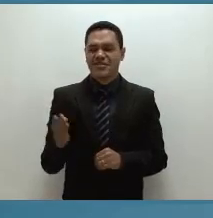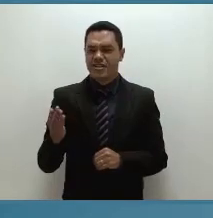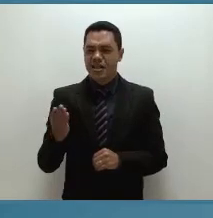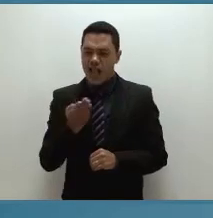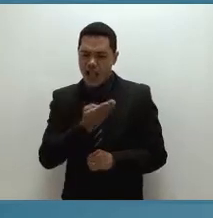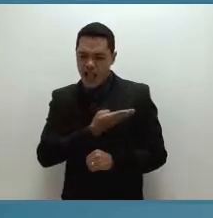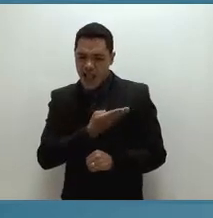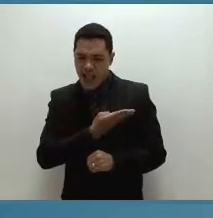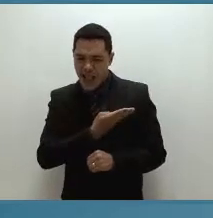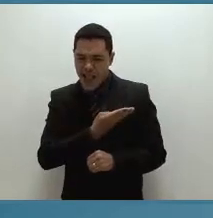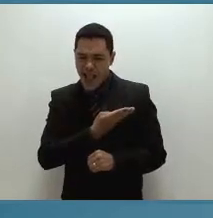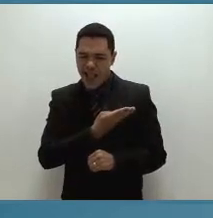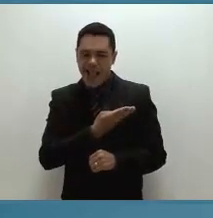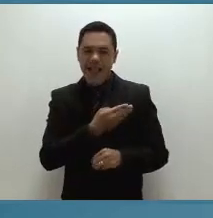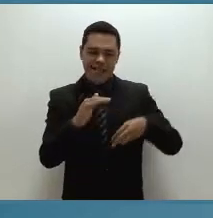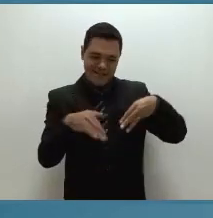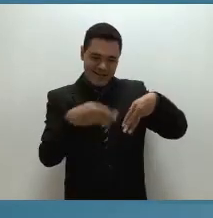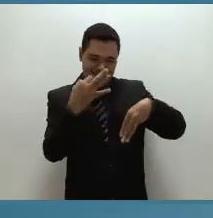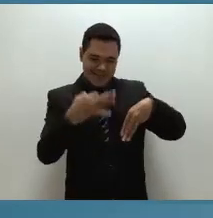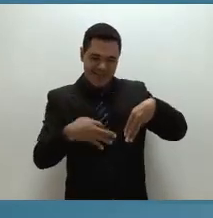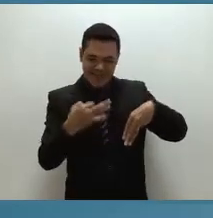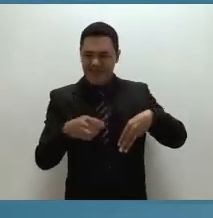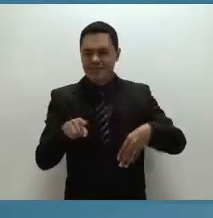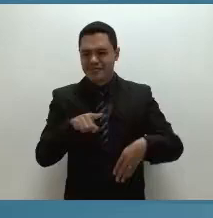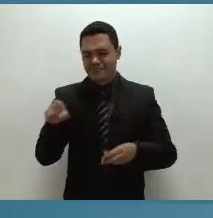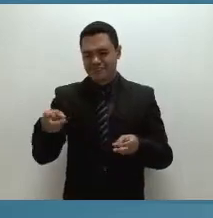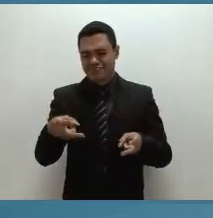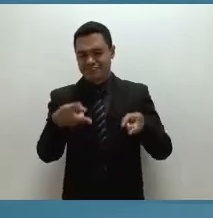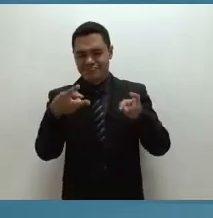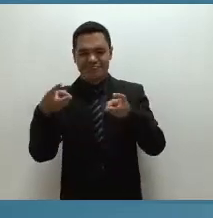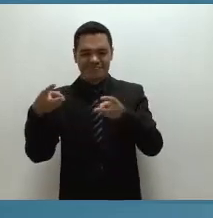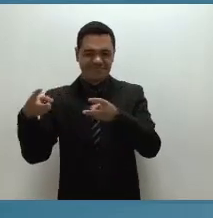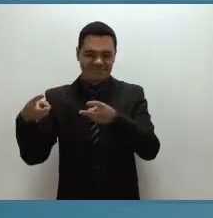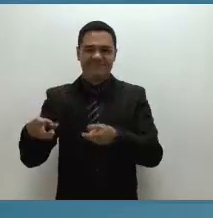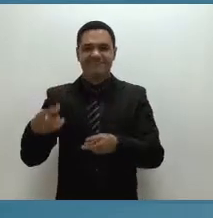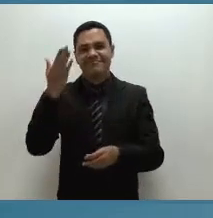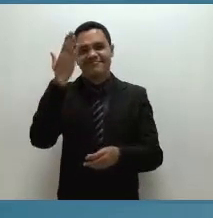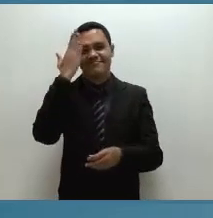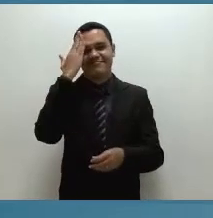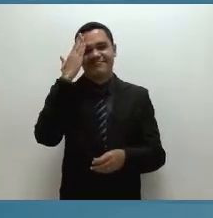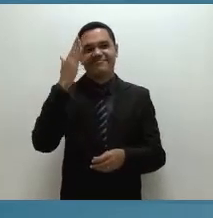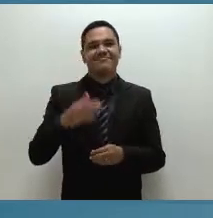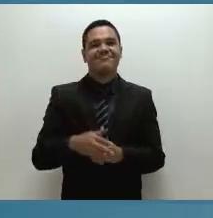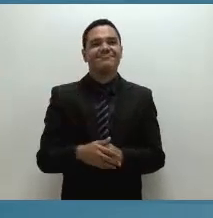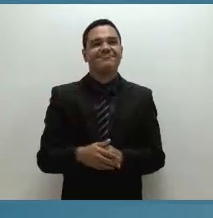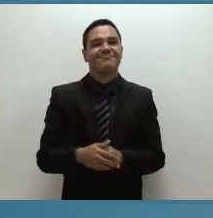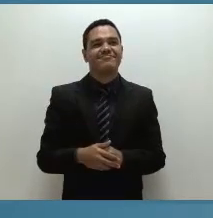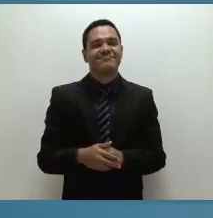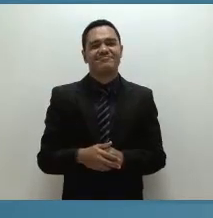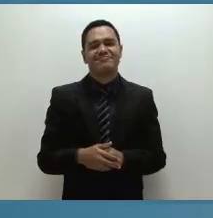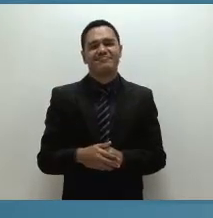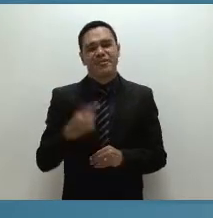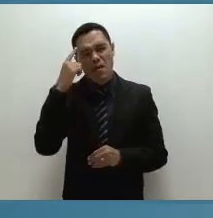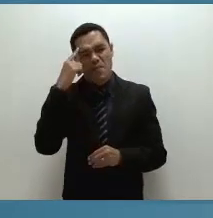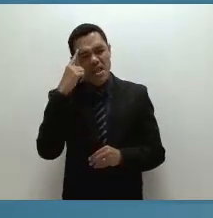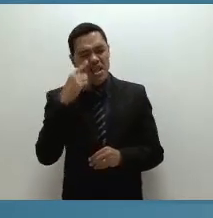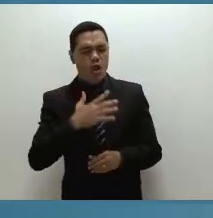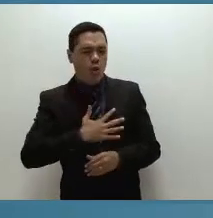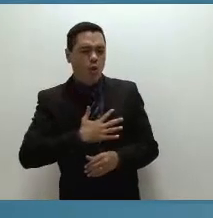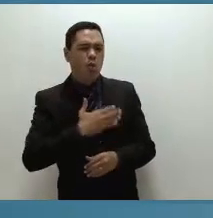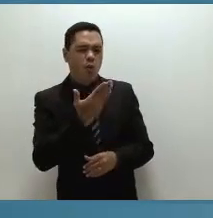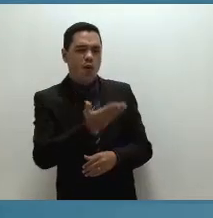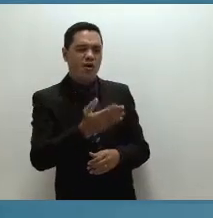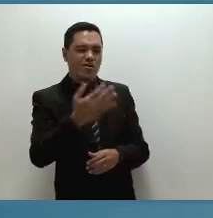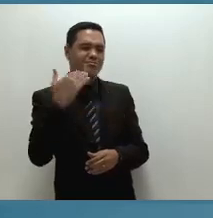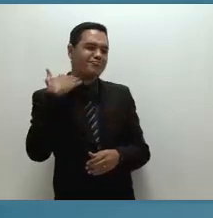porque o senhor vai ter melhores condições de trabalhar sem a nossa aliança, muito desse tipo, não.